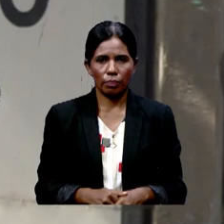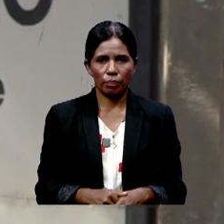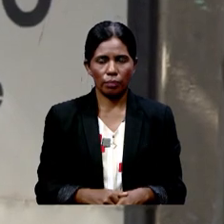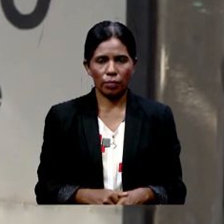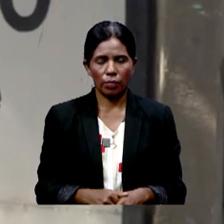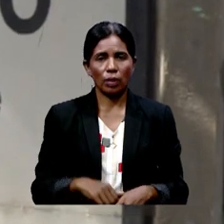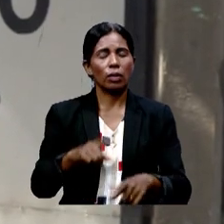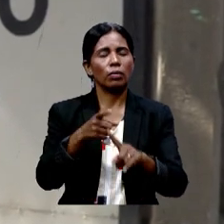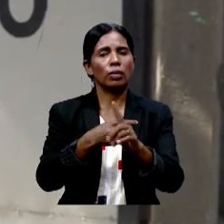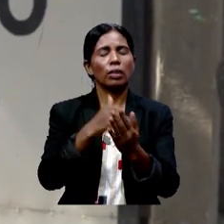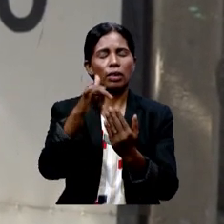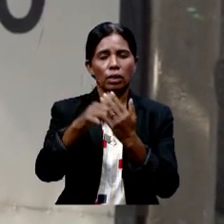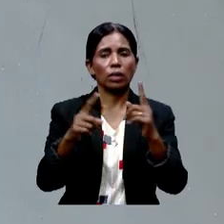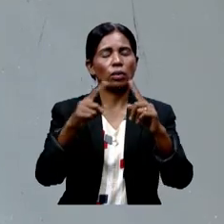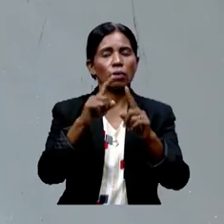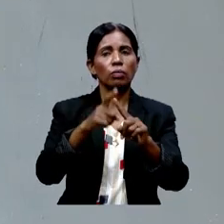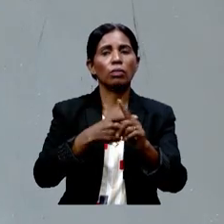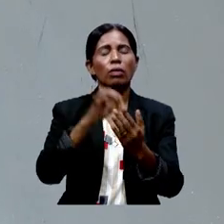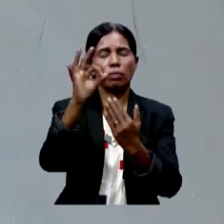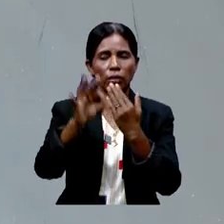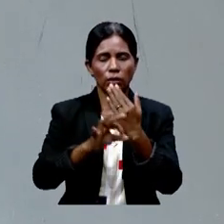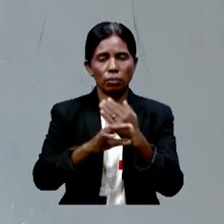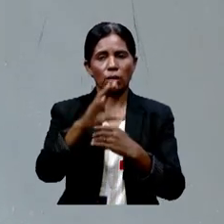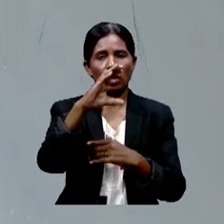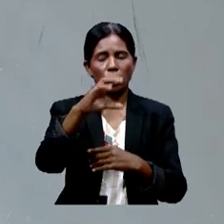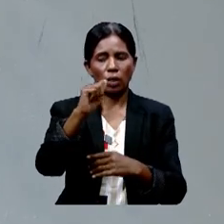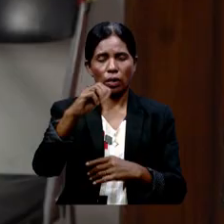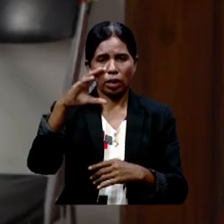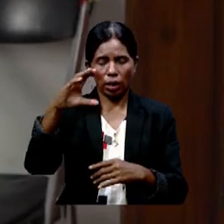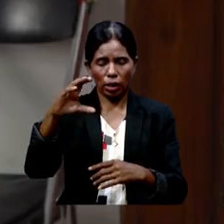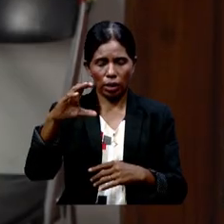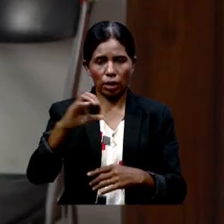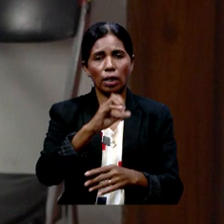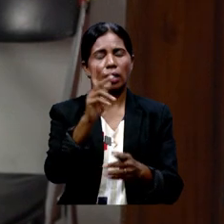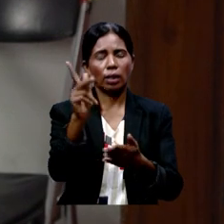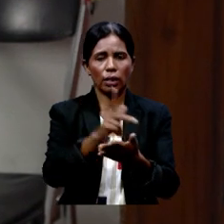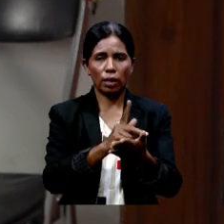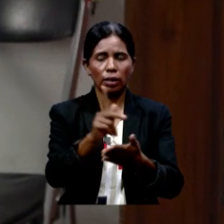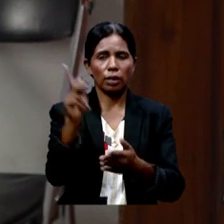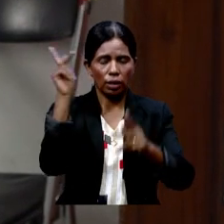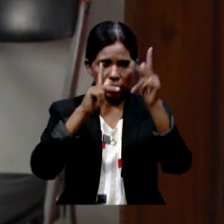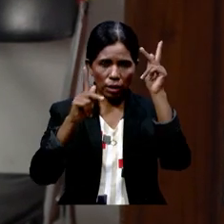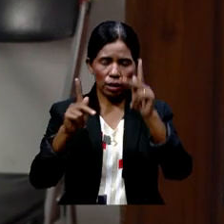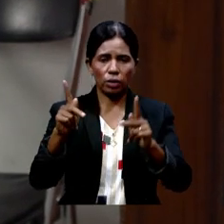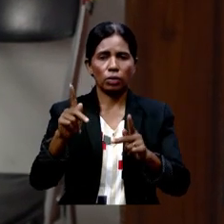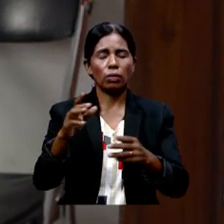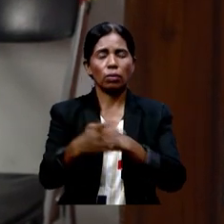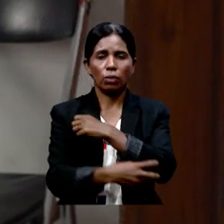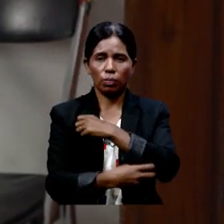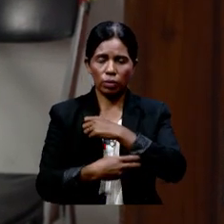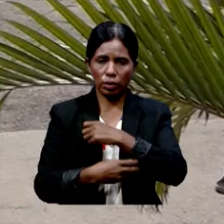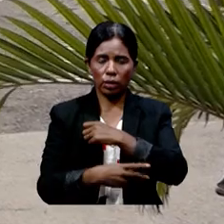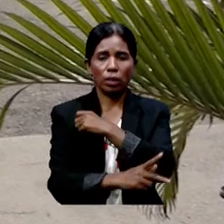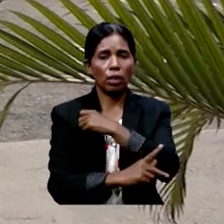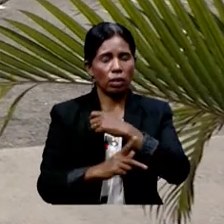E a fulano de janeiro, a fulano de fevereiro, tinané, Comissão Anticorrupção, investiga o Na Casa Corrupção São Resonito. O seu número né, inclui ida